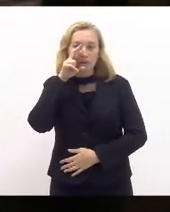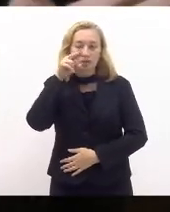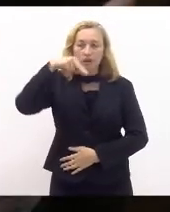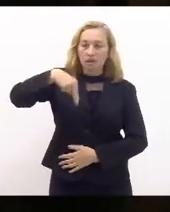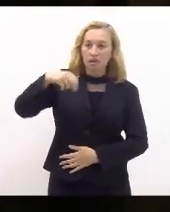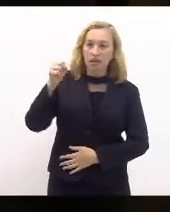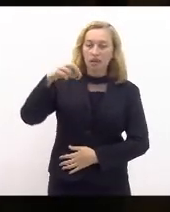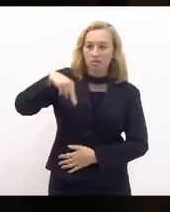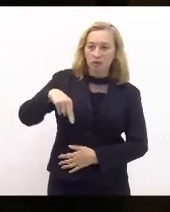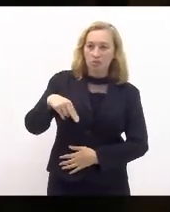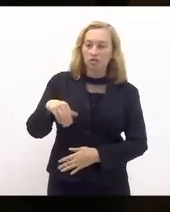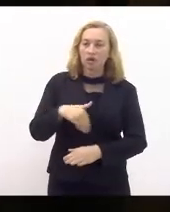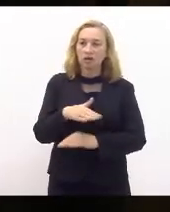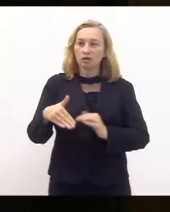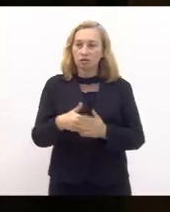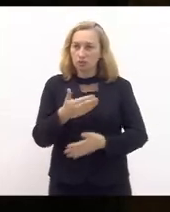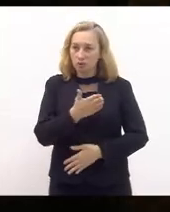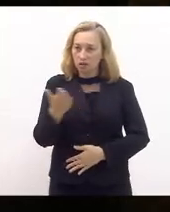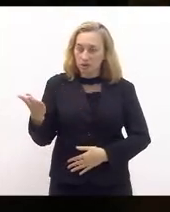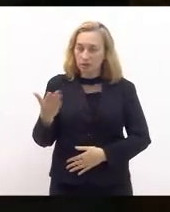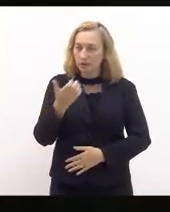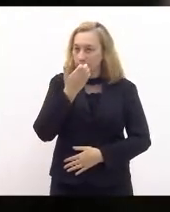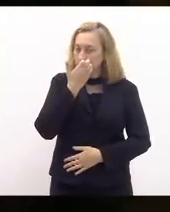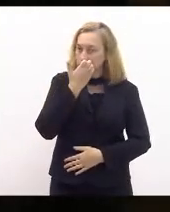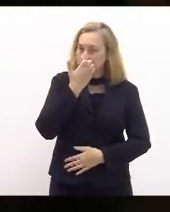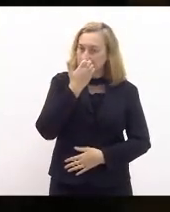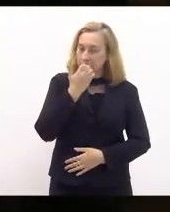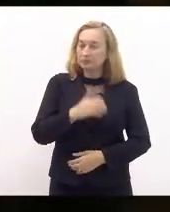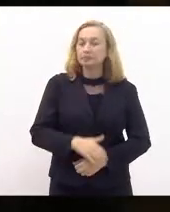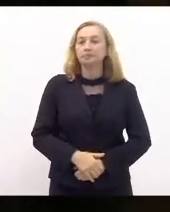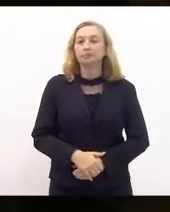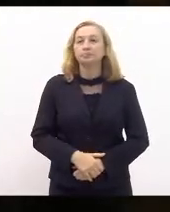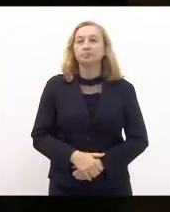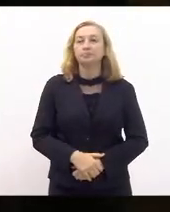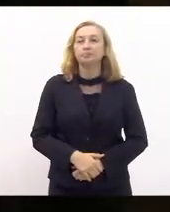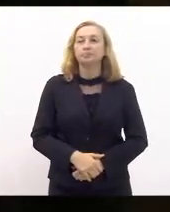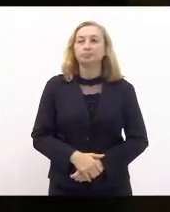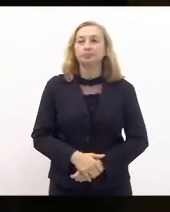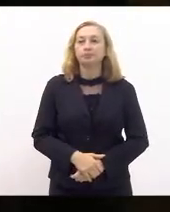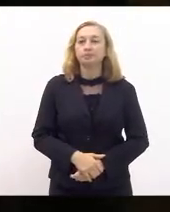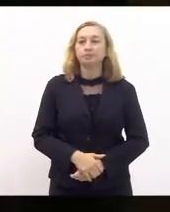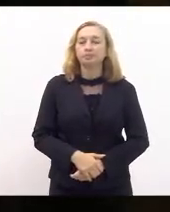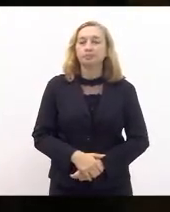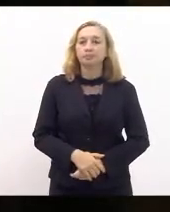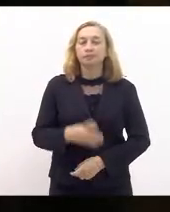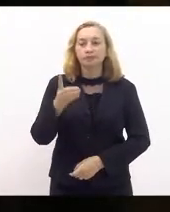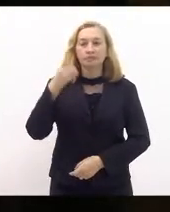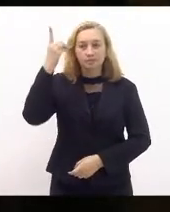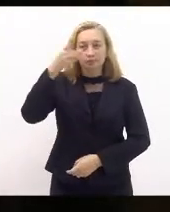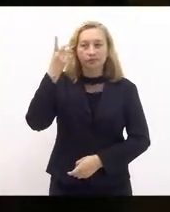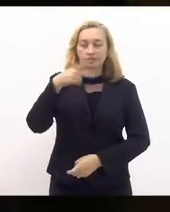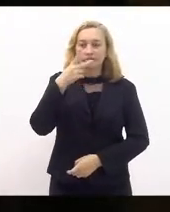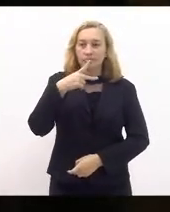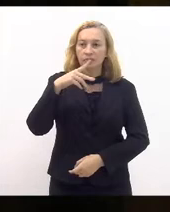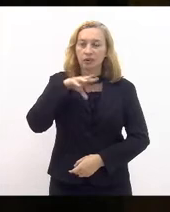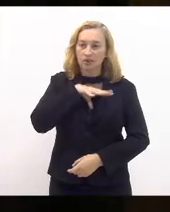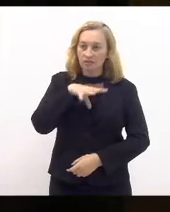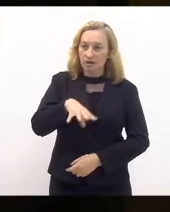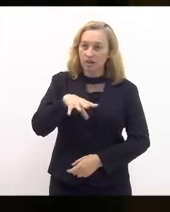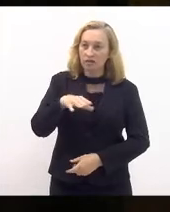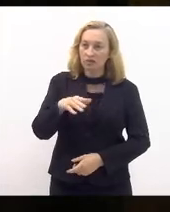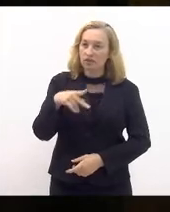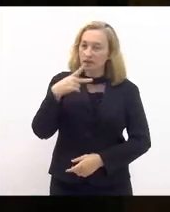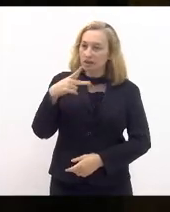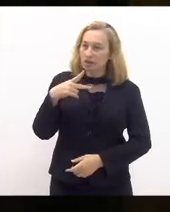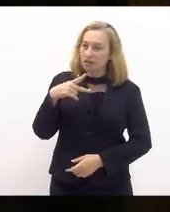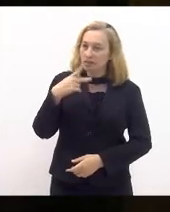Rocha, assim cumprimento a todos os componentes aqui da mesa. Já que o deputado falou em Vasco, eu vou começar